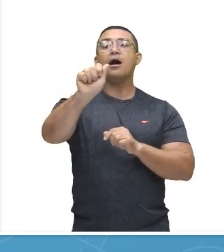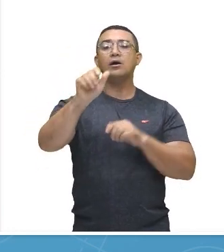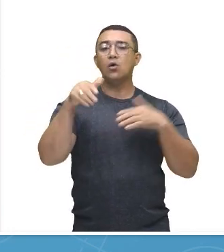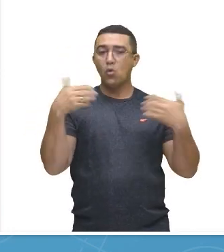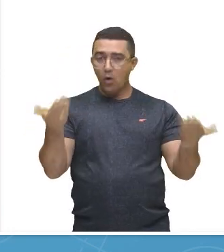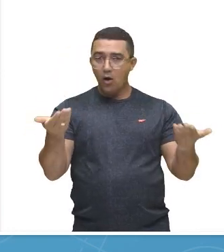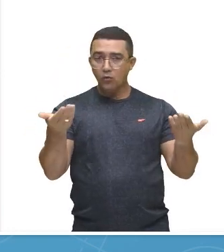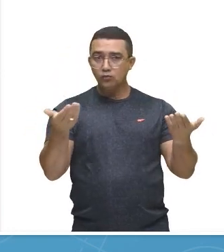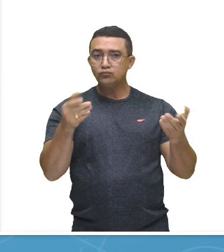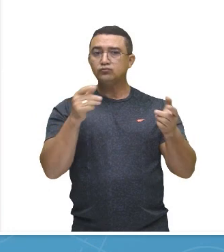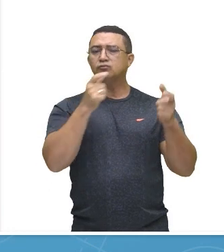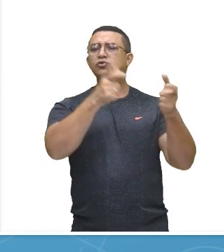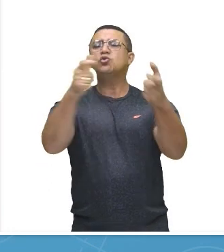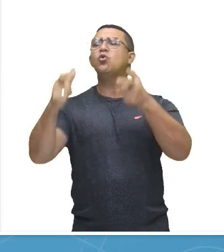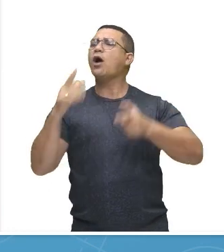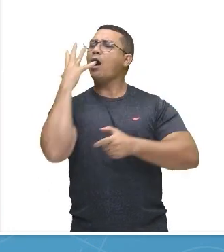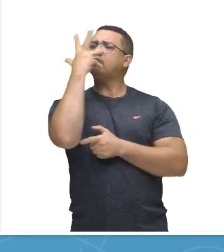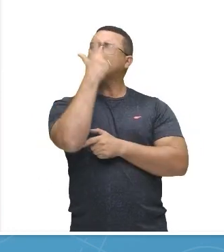uma